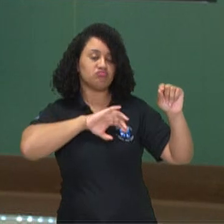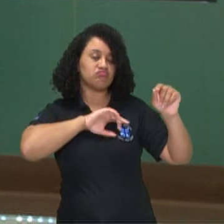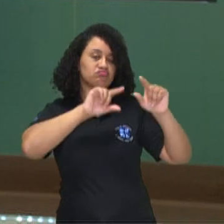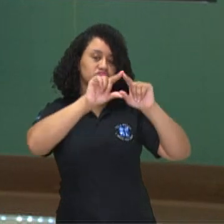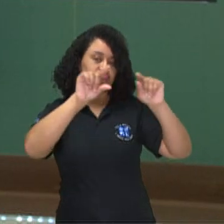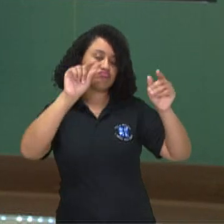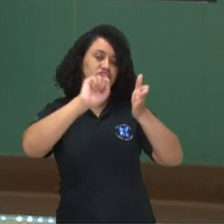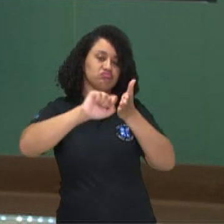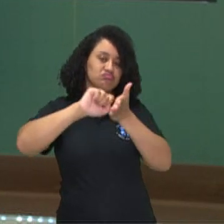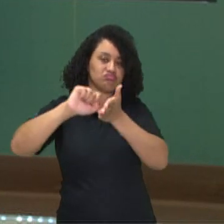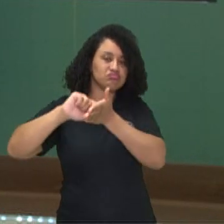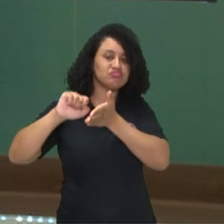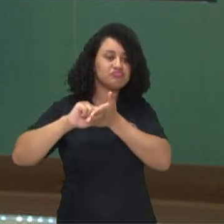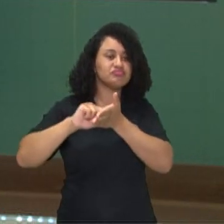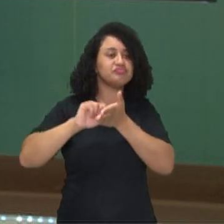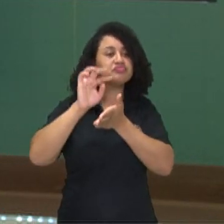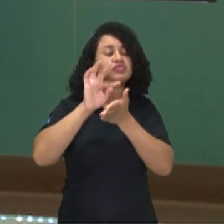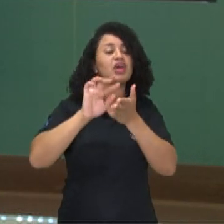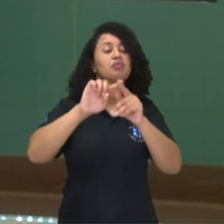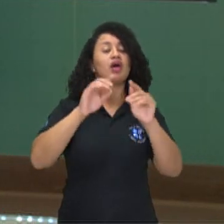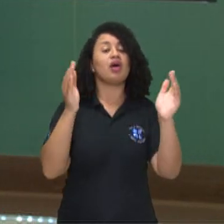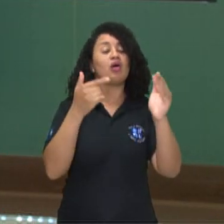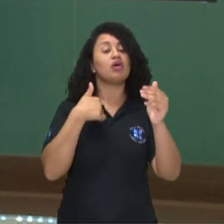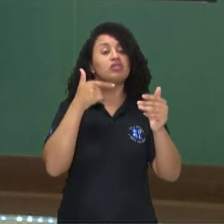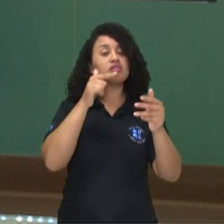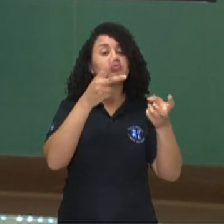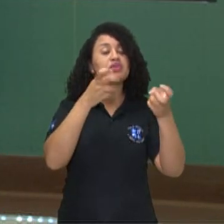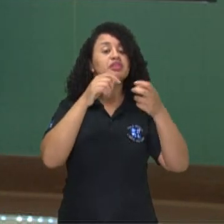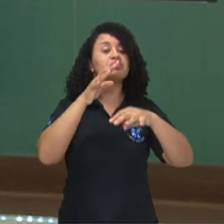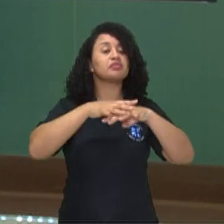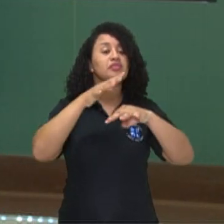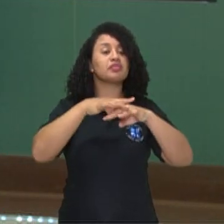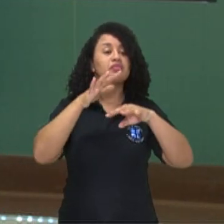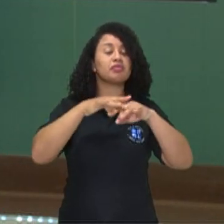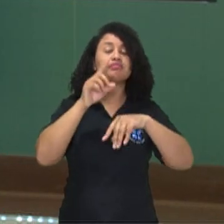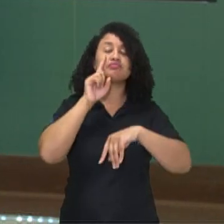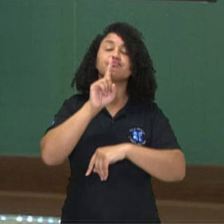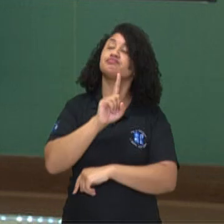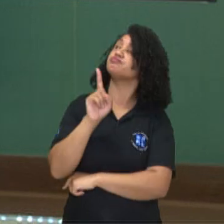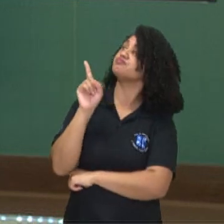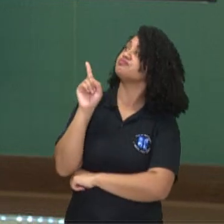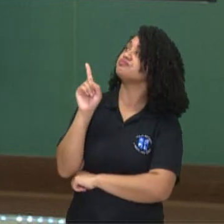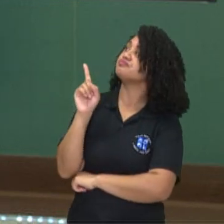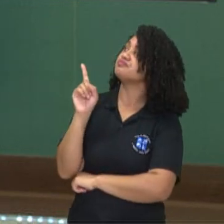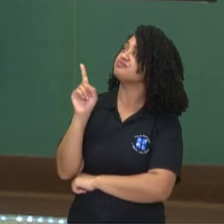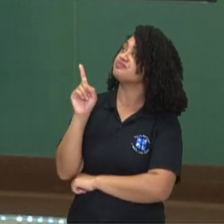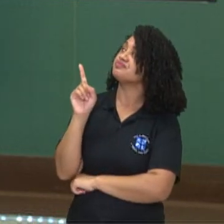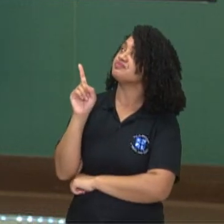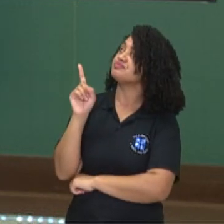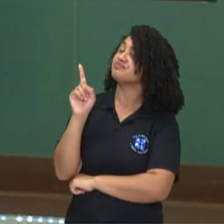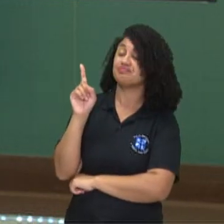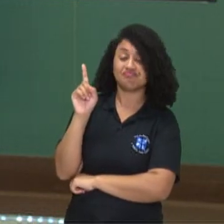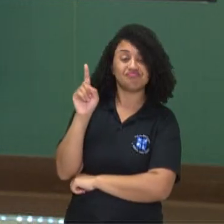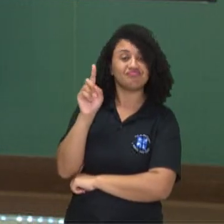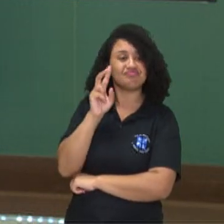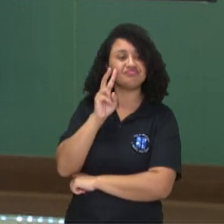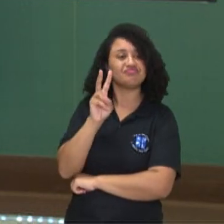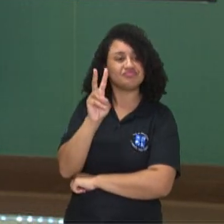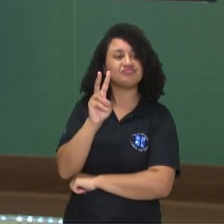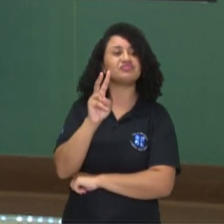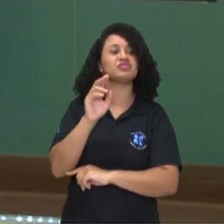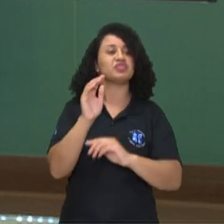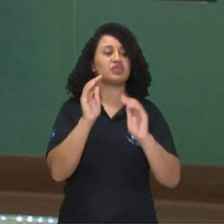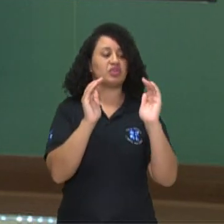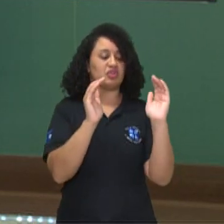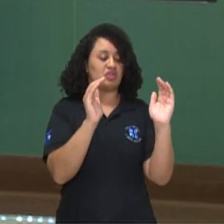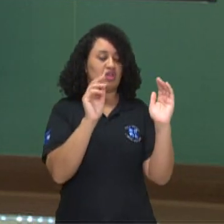português, na forma de letra, de texto, o que a gente consegue escrever na forma matemática, sintetizando, ok?